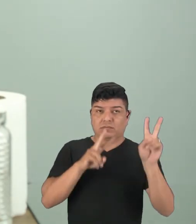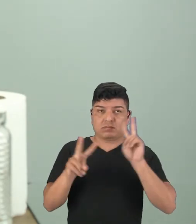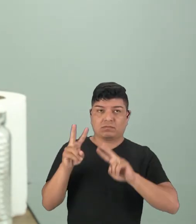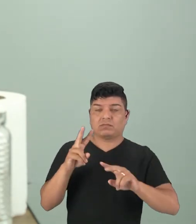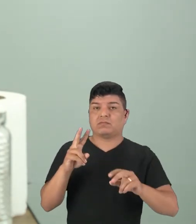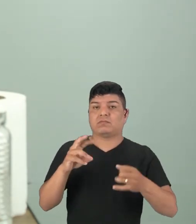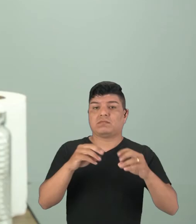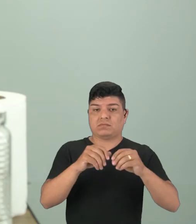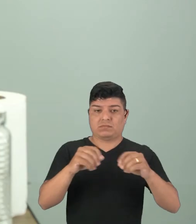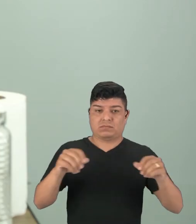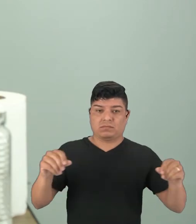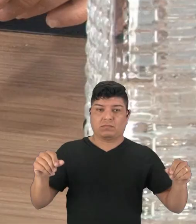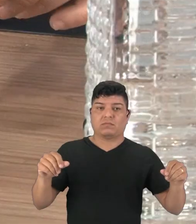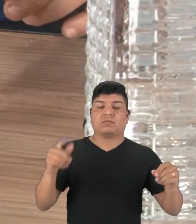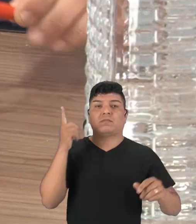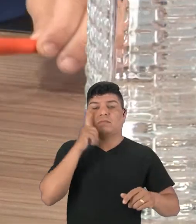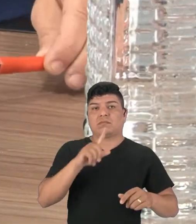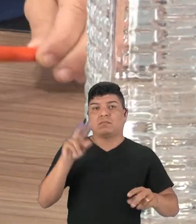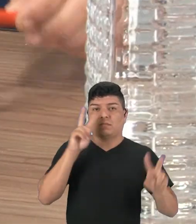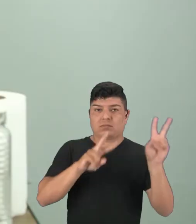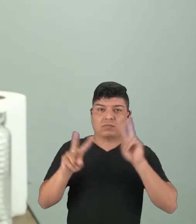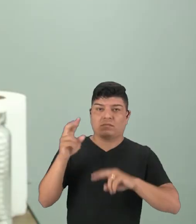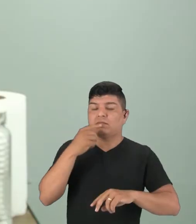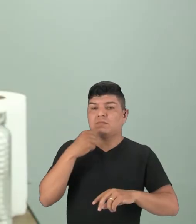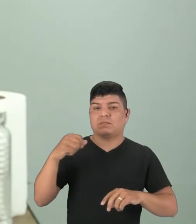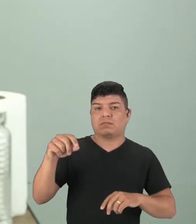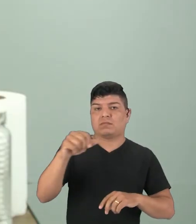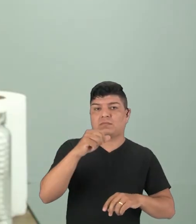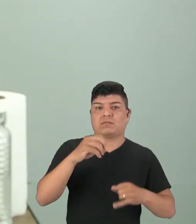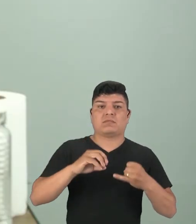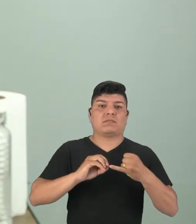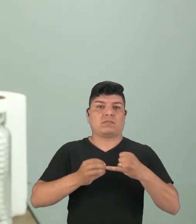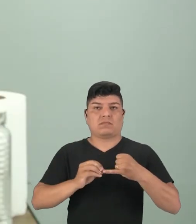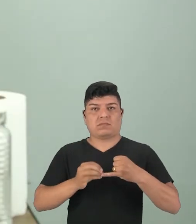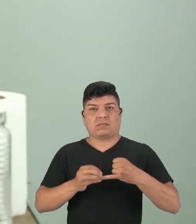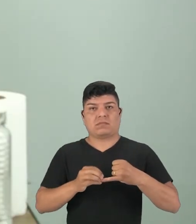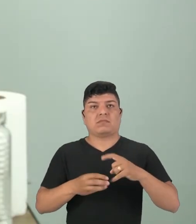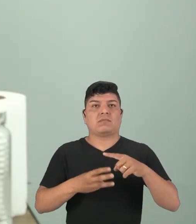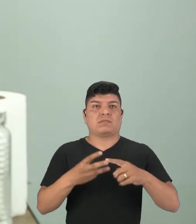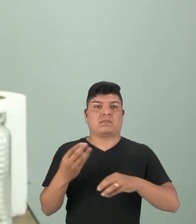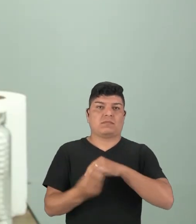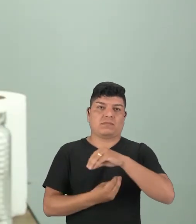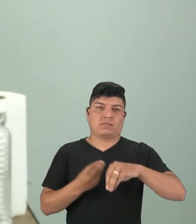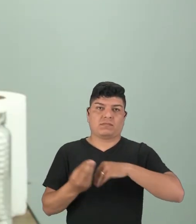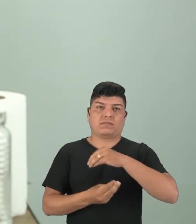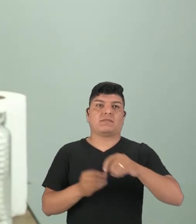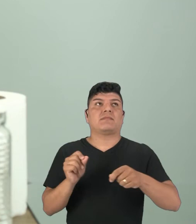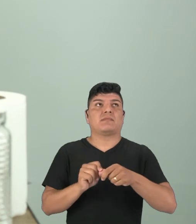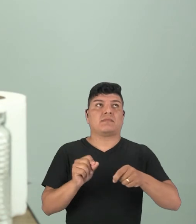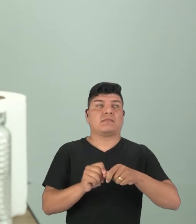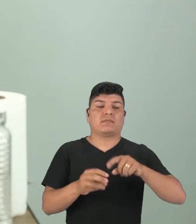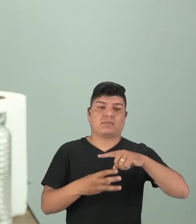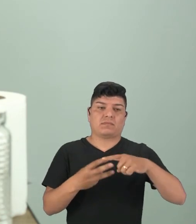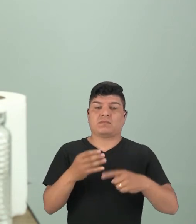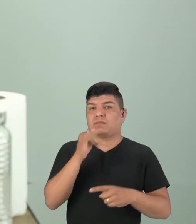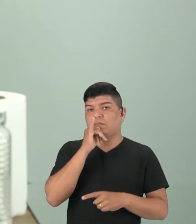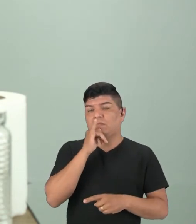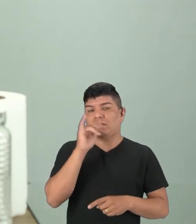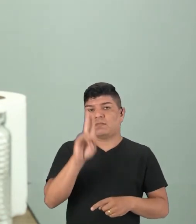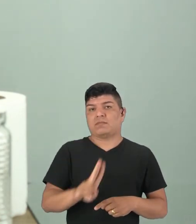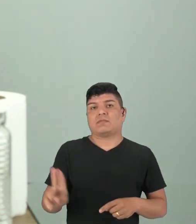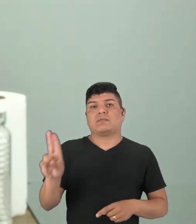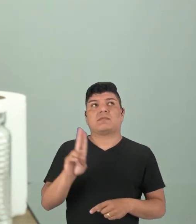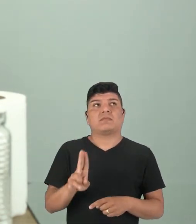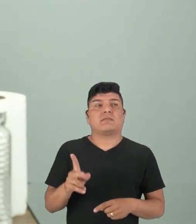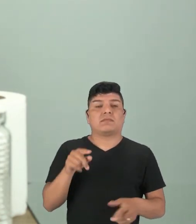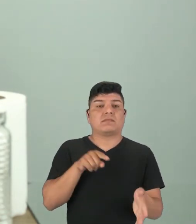a areia, aqui eu consigo visualizar o sal, consigo visualizar o feijão, nas três misturas que eu fiz aqui, que são os três exemplos que a gente trabalhou.